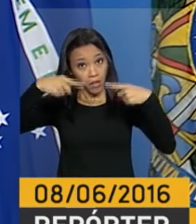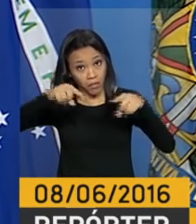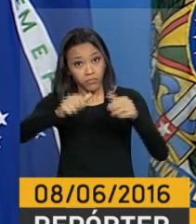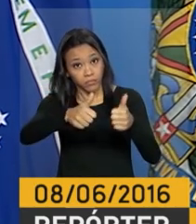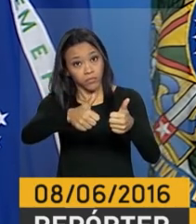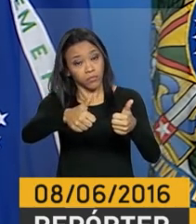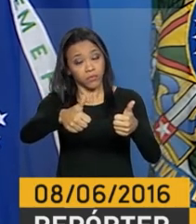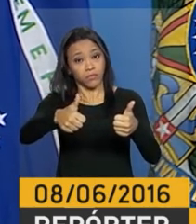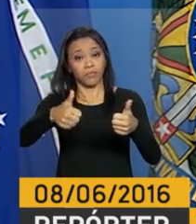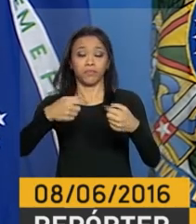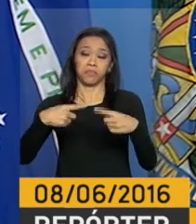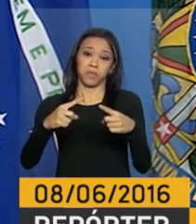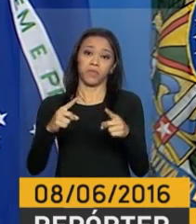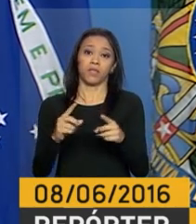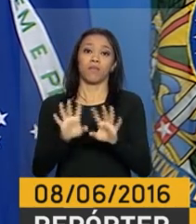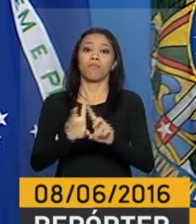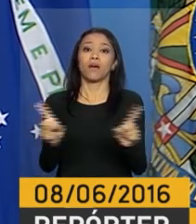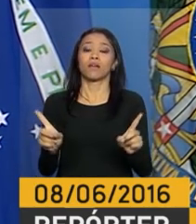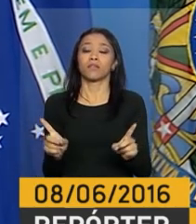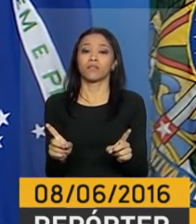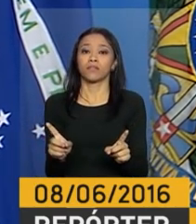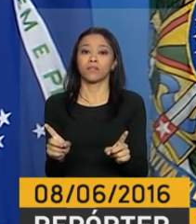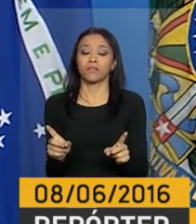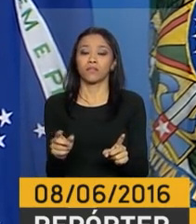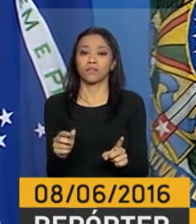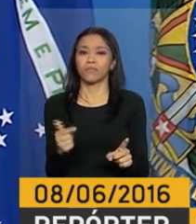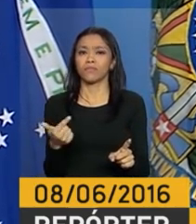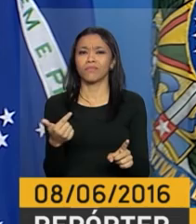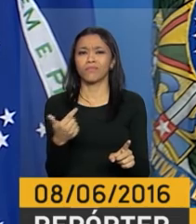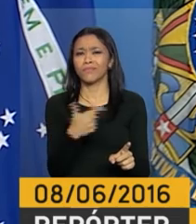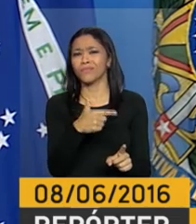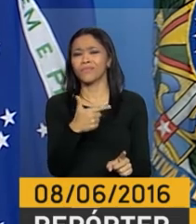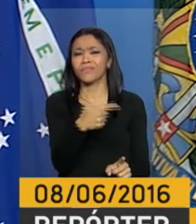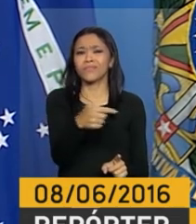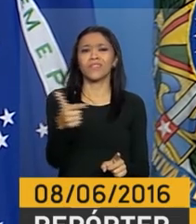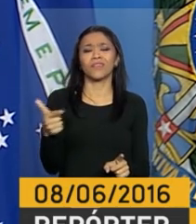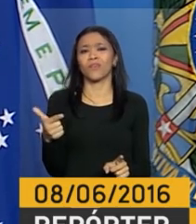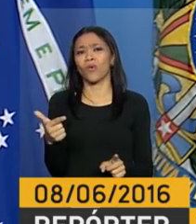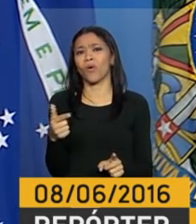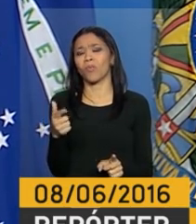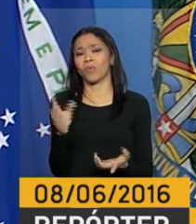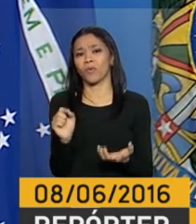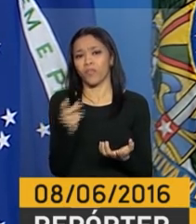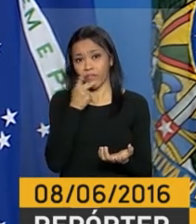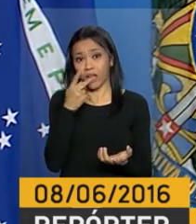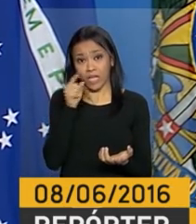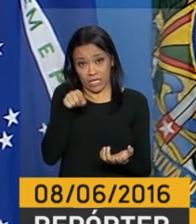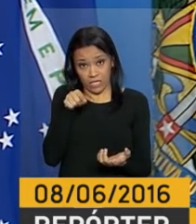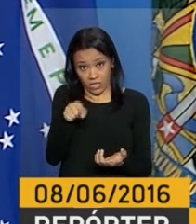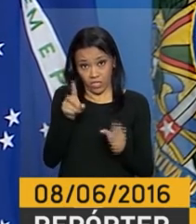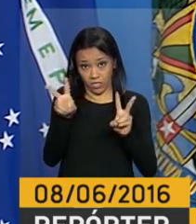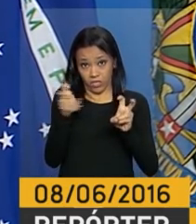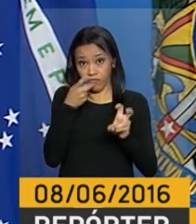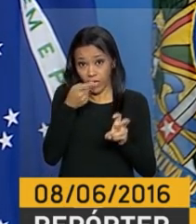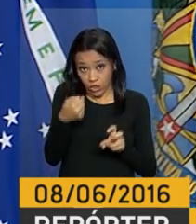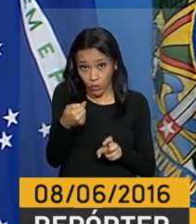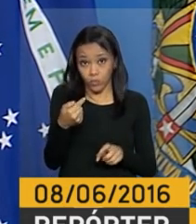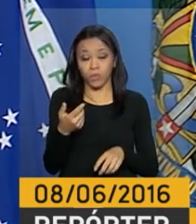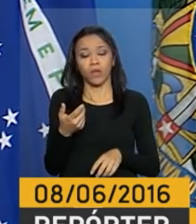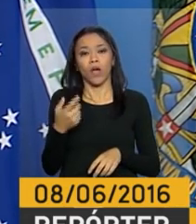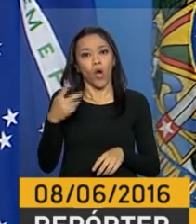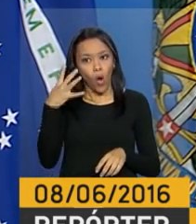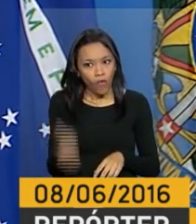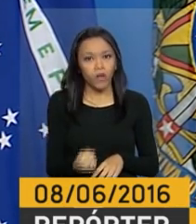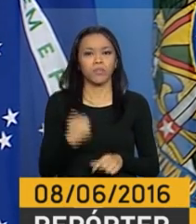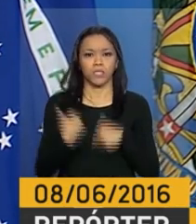não é então não não há não há como deixar de mencionar esse fato para dizer olha minha gente nós temos que